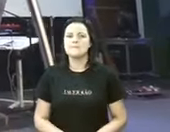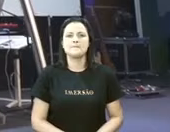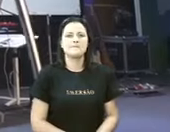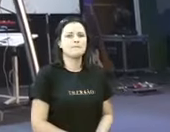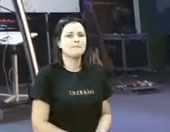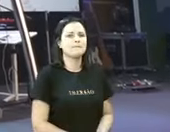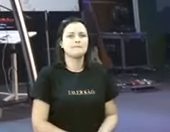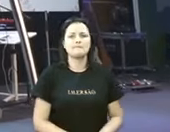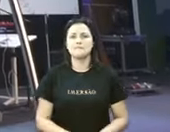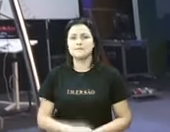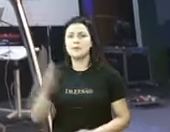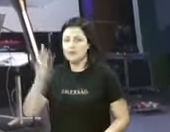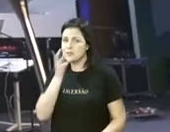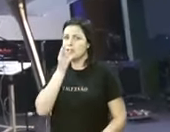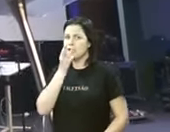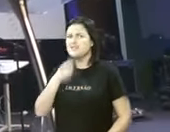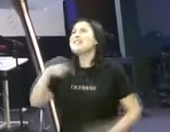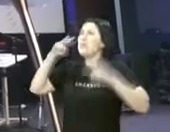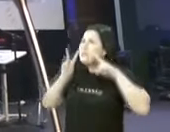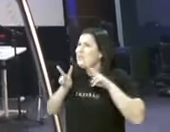Olha o trono dele.